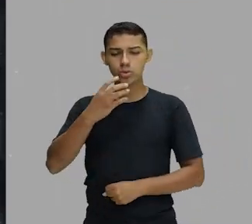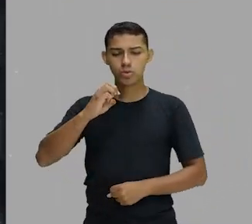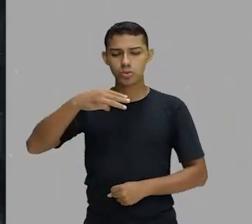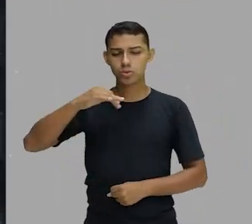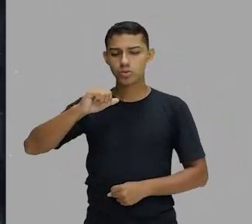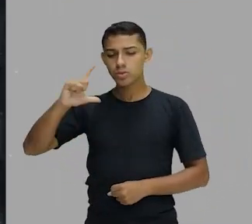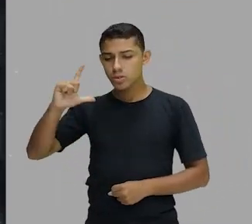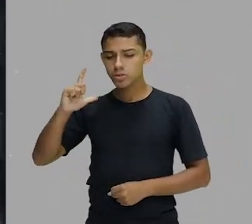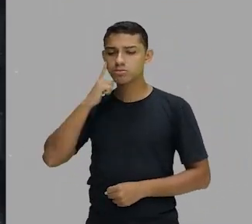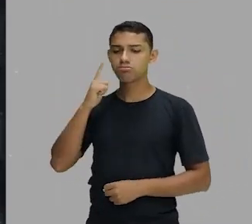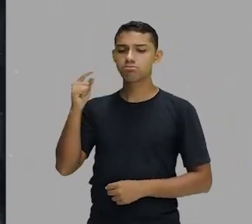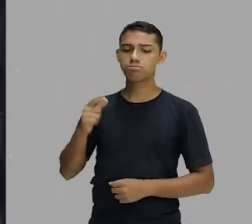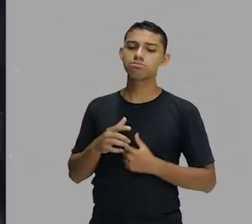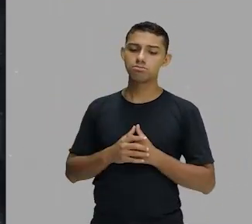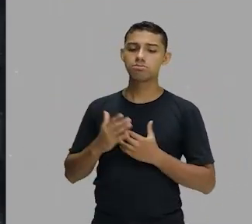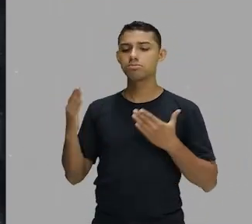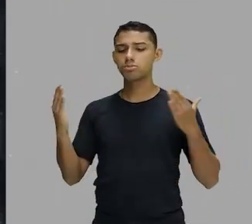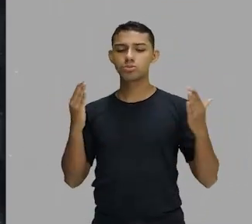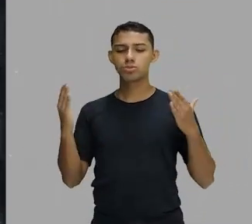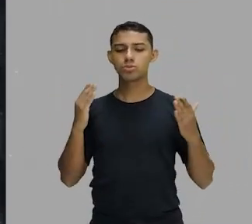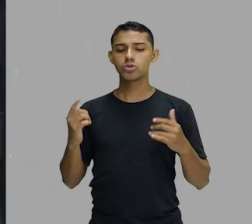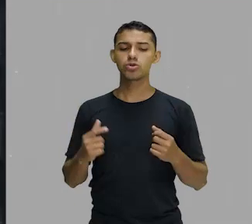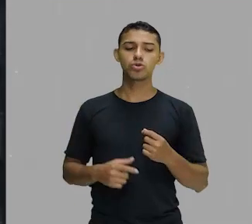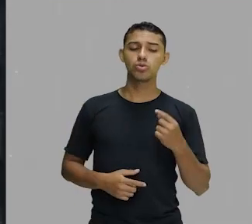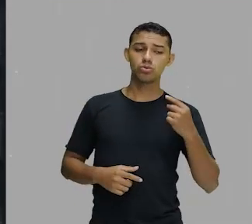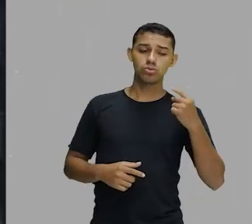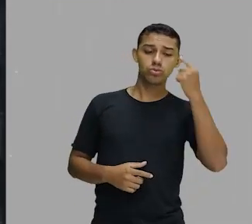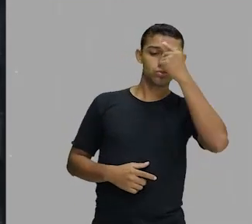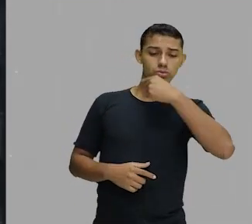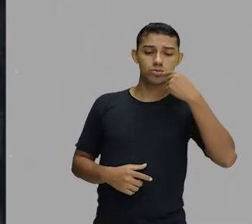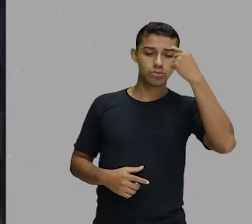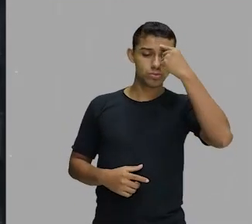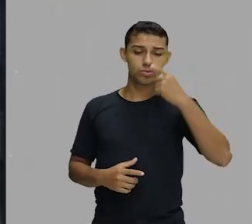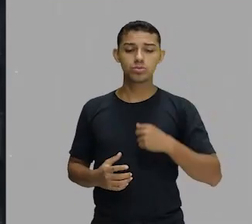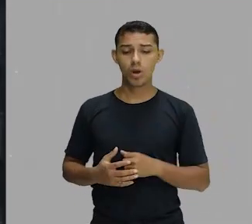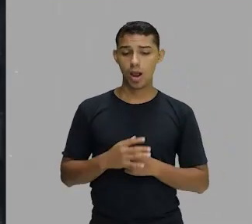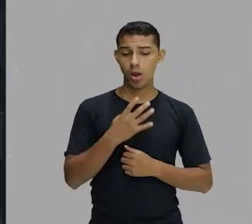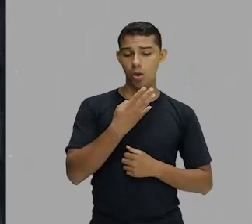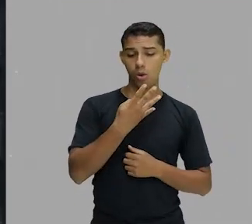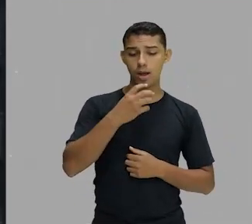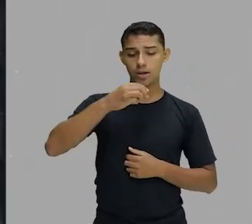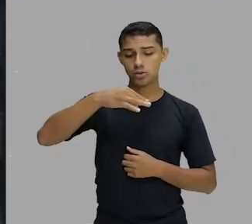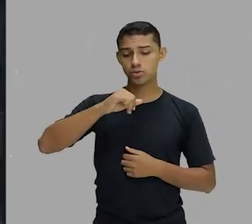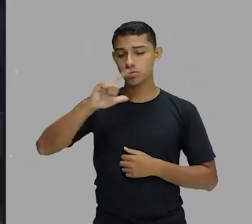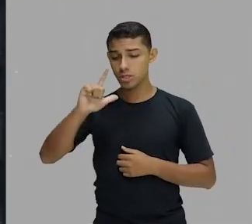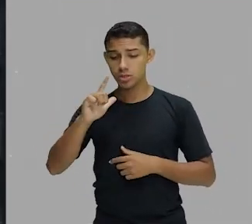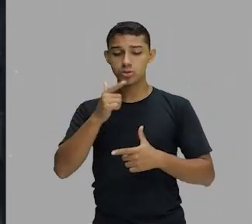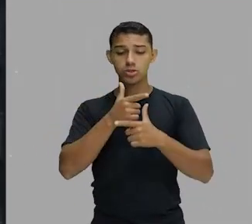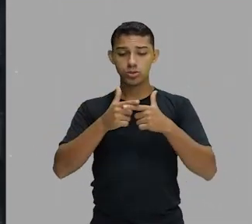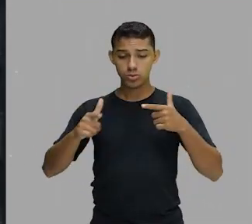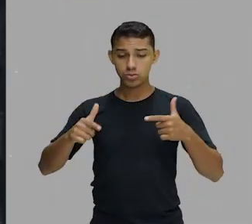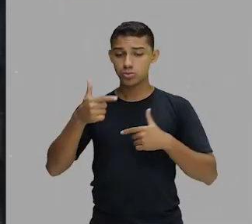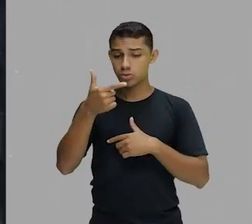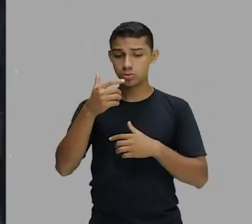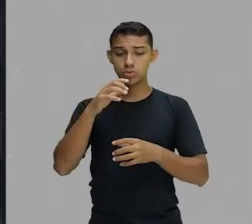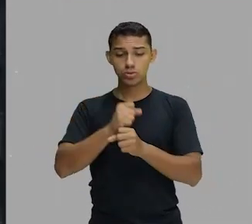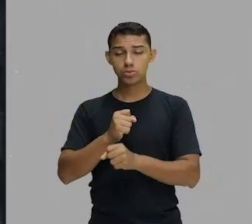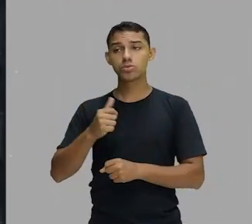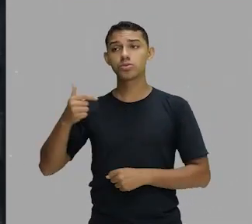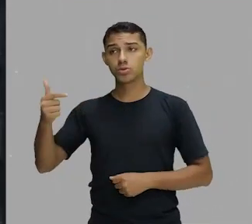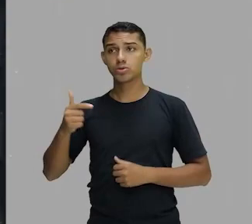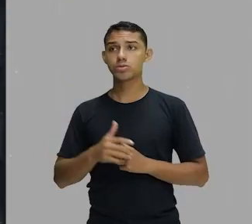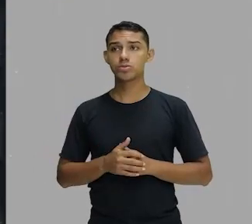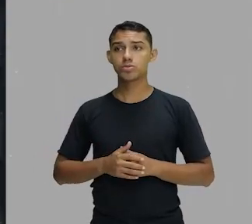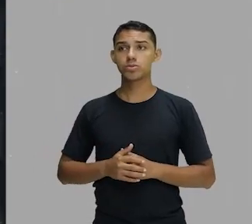E comparando esse 2 horas com o tempo de 1 hora. 4.000 dividido por 2.000, eu continuo tendo 2. Então,